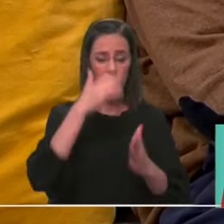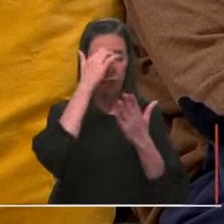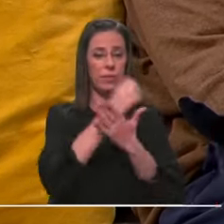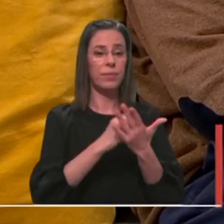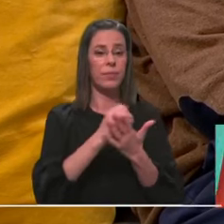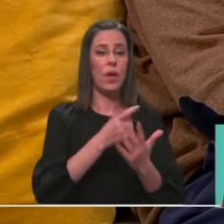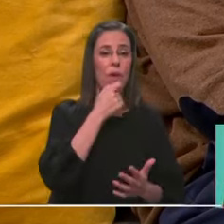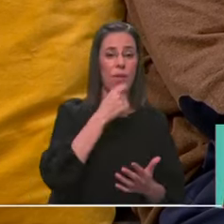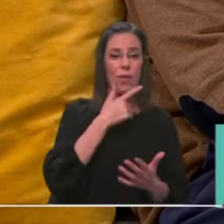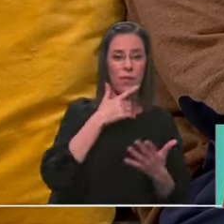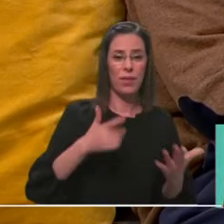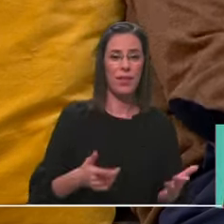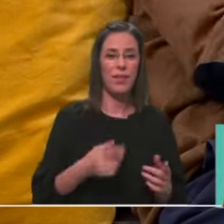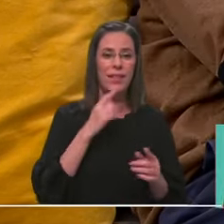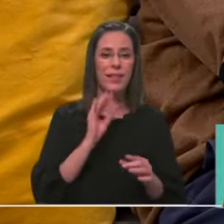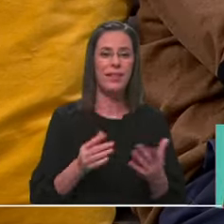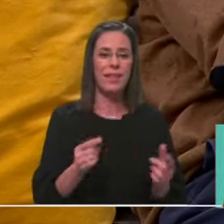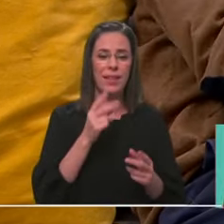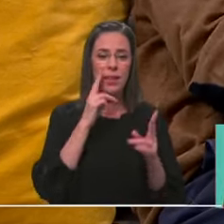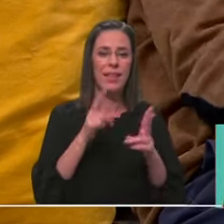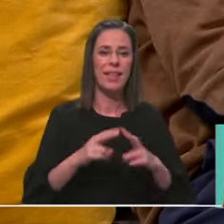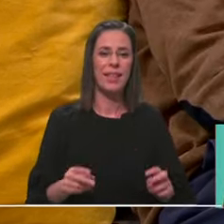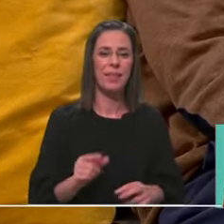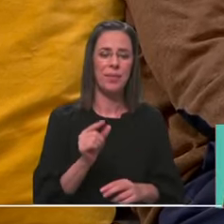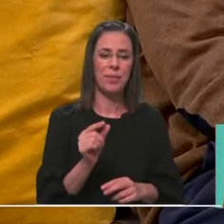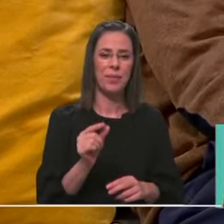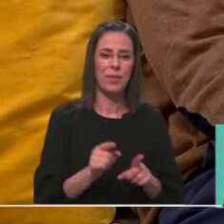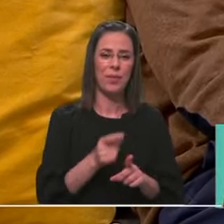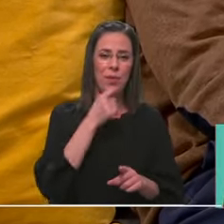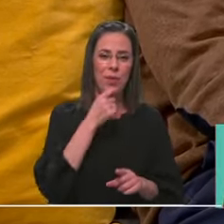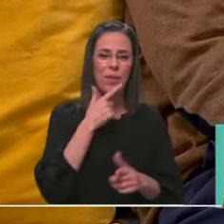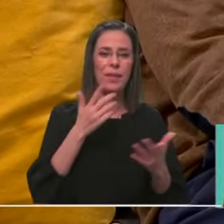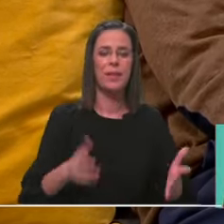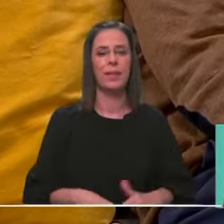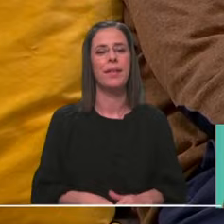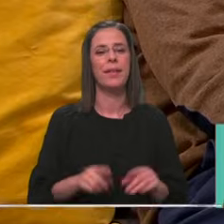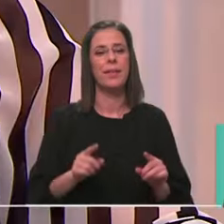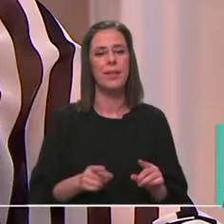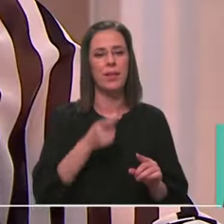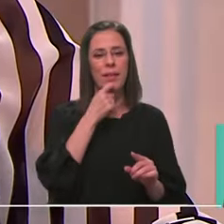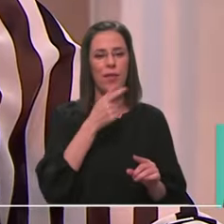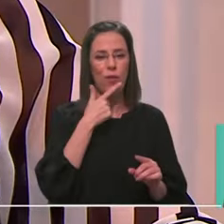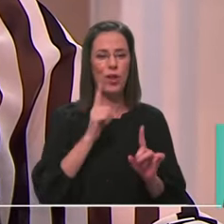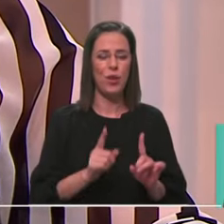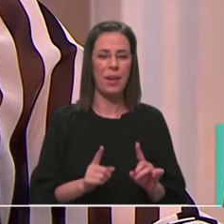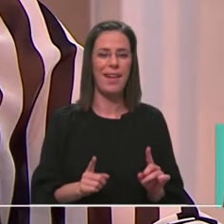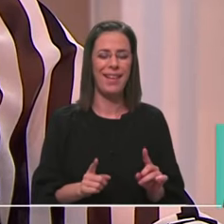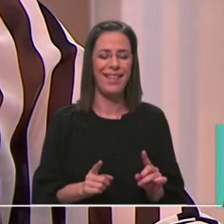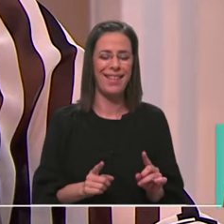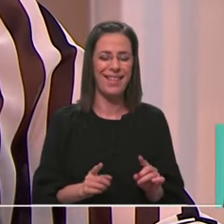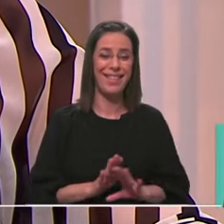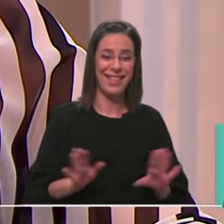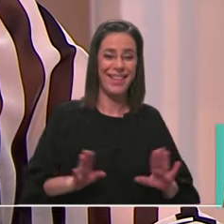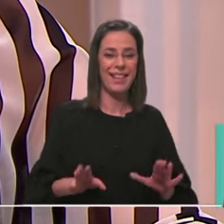feijoca como como chamamos Quando descobrimos tinha o tamanhinho de um feijão então ficou o feijão Joca ainda e já